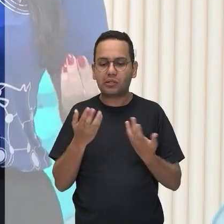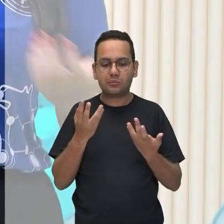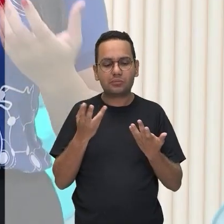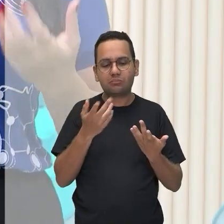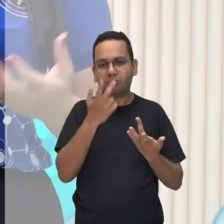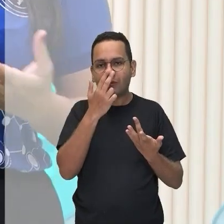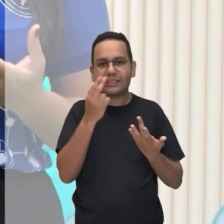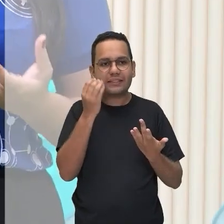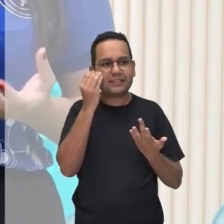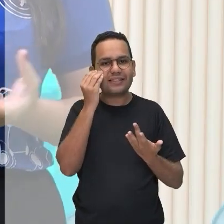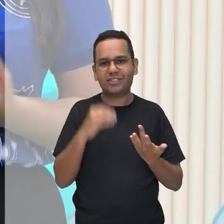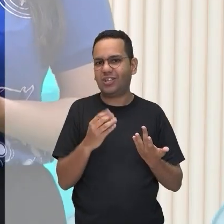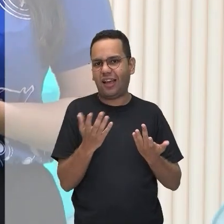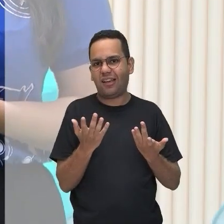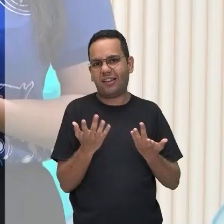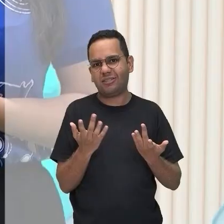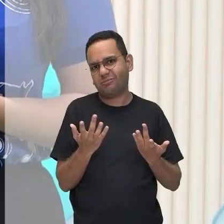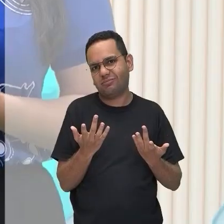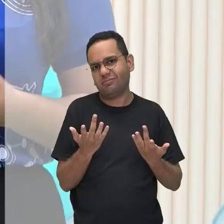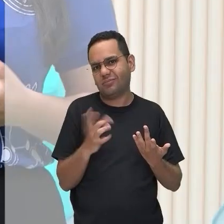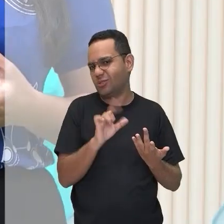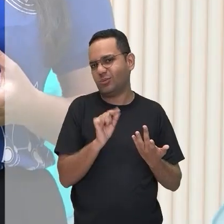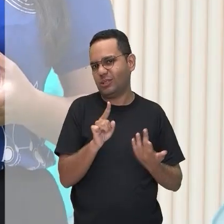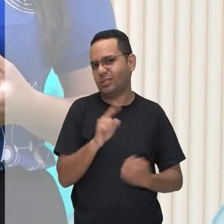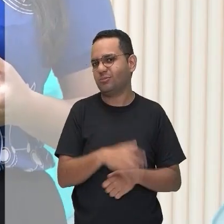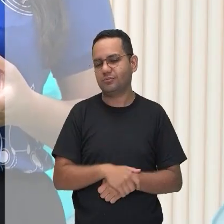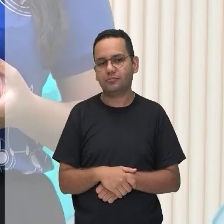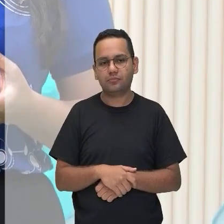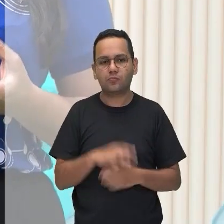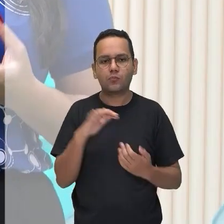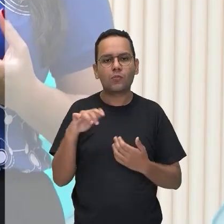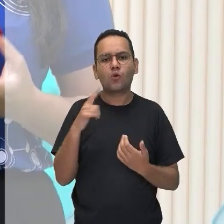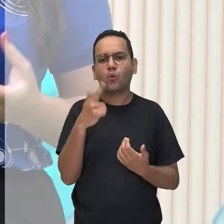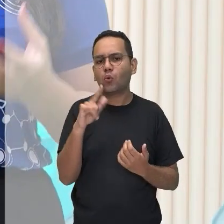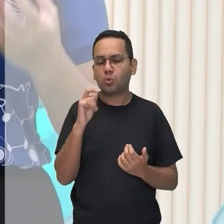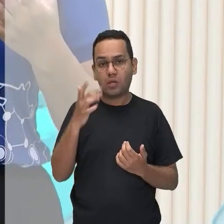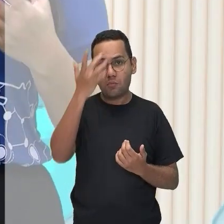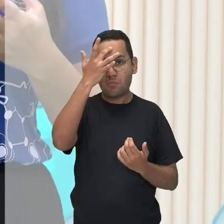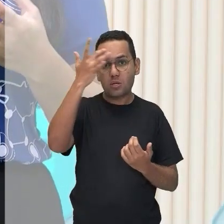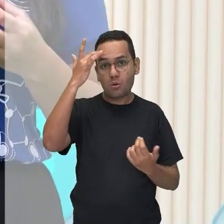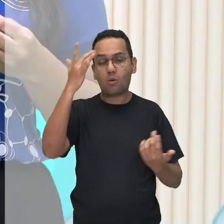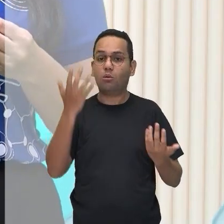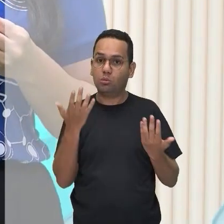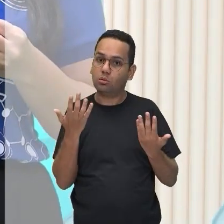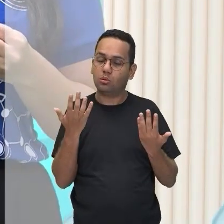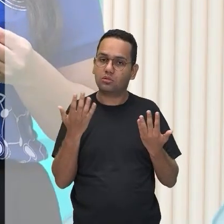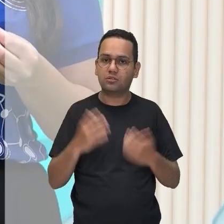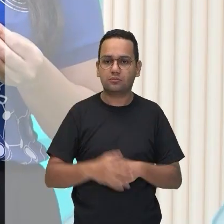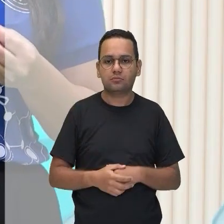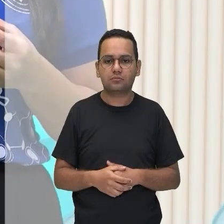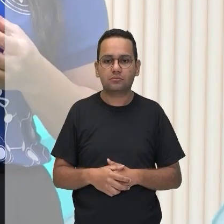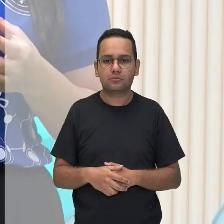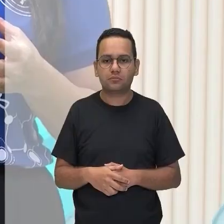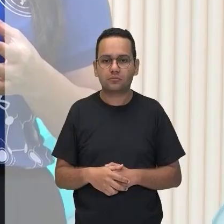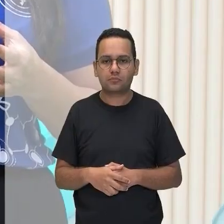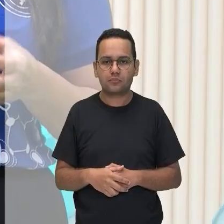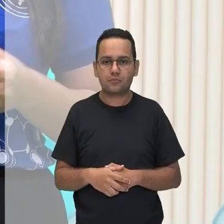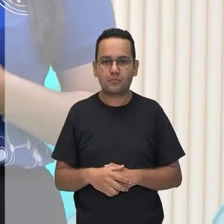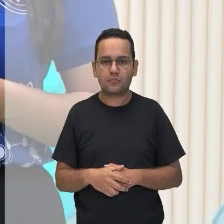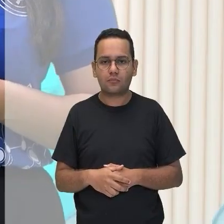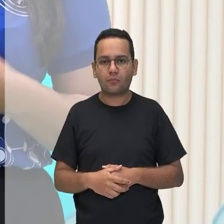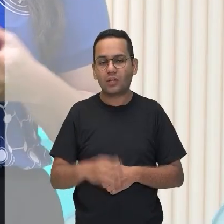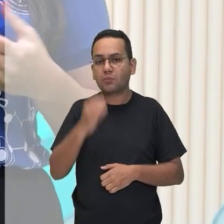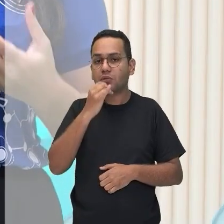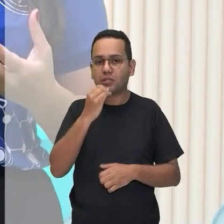né? Não optar por elas. Condição psicológica também, voltando à questão do exemplo ali do